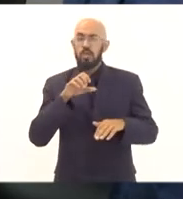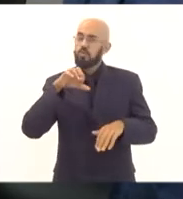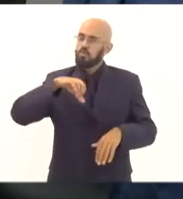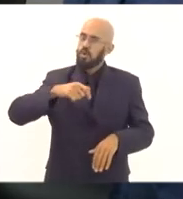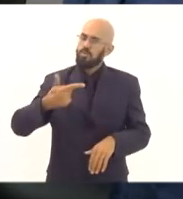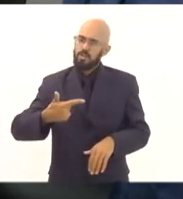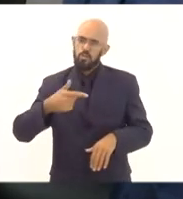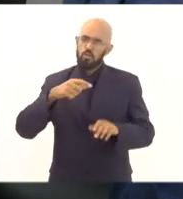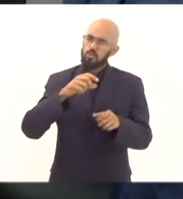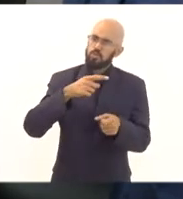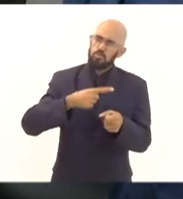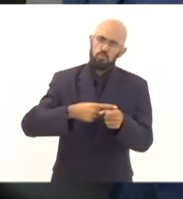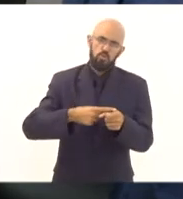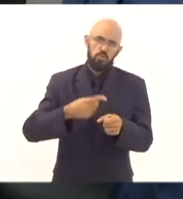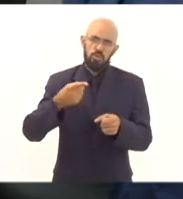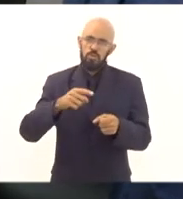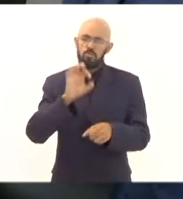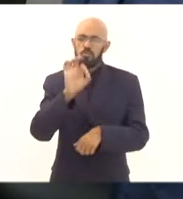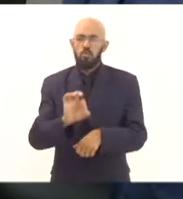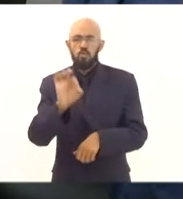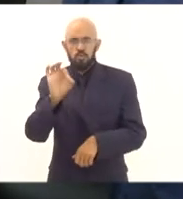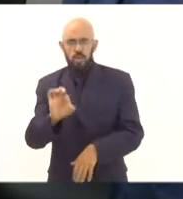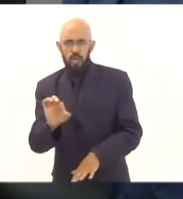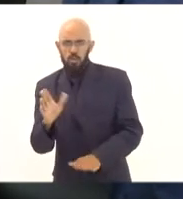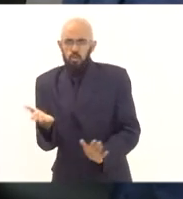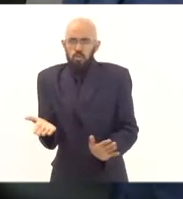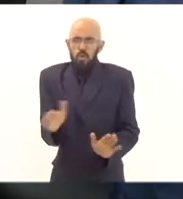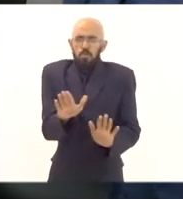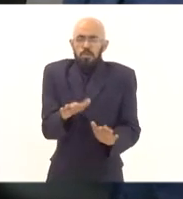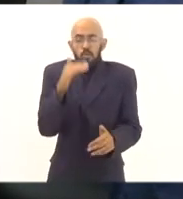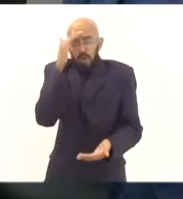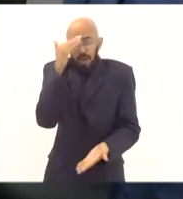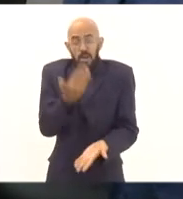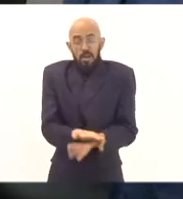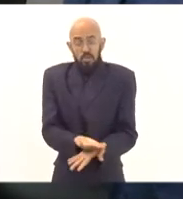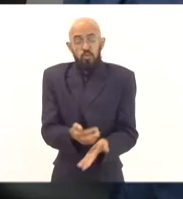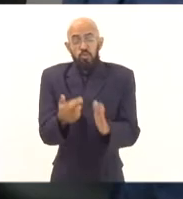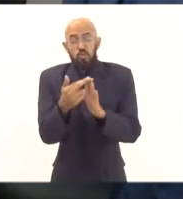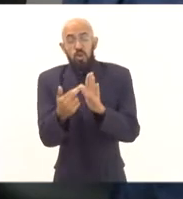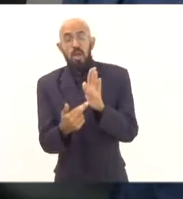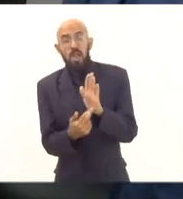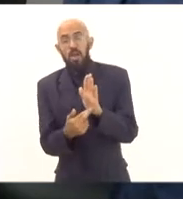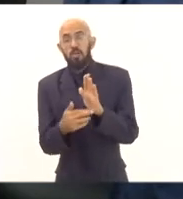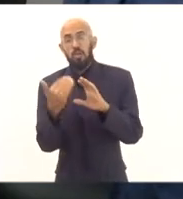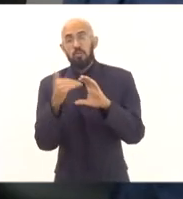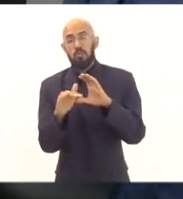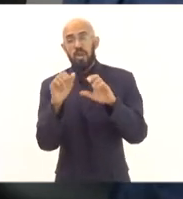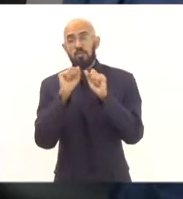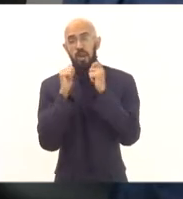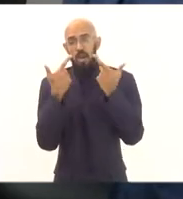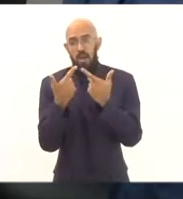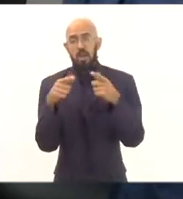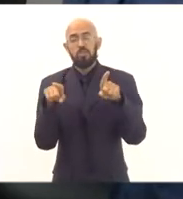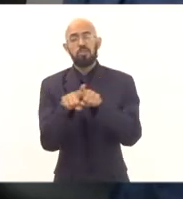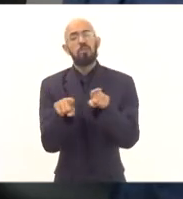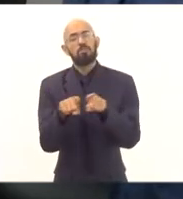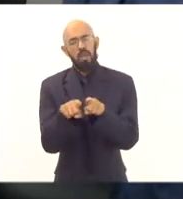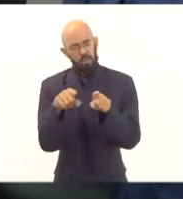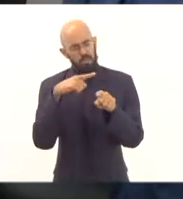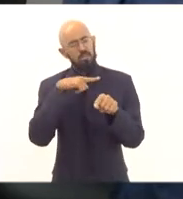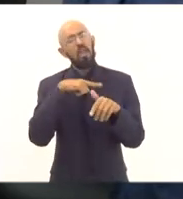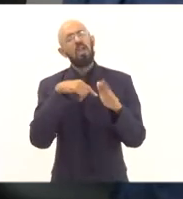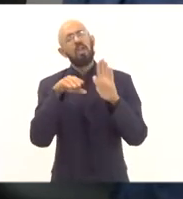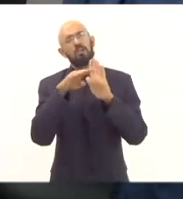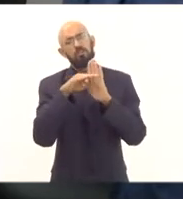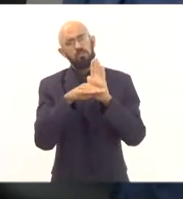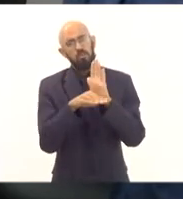municípios percentualmente acredito que no relatório enviado para para alérgicos certamente tem a lista